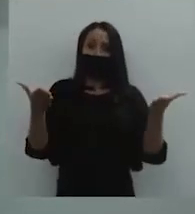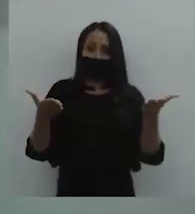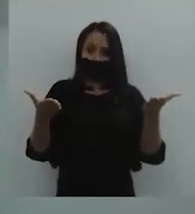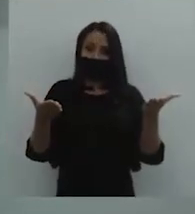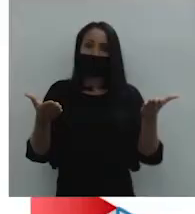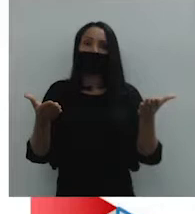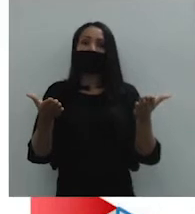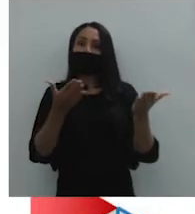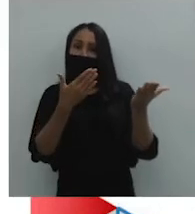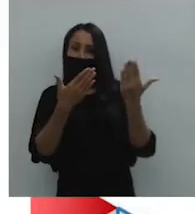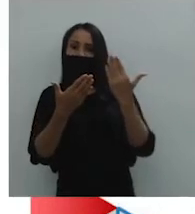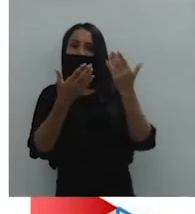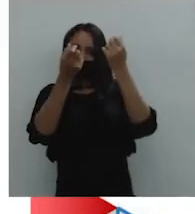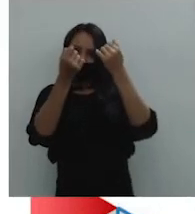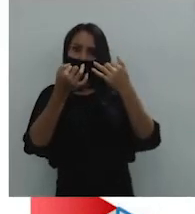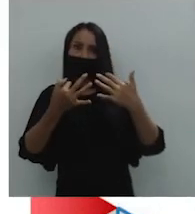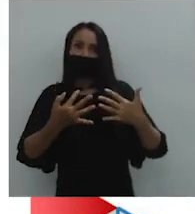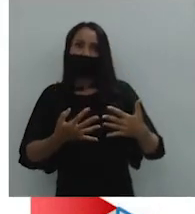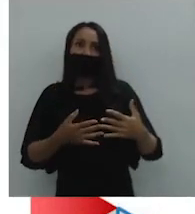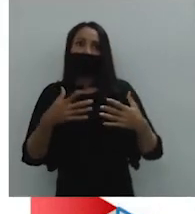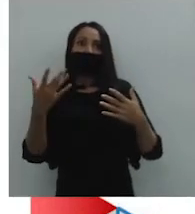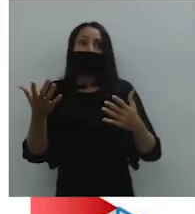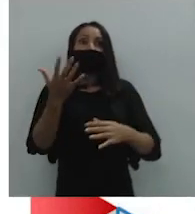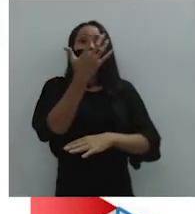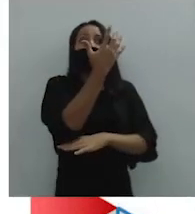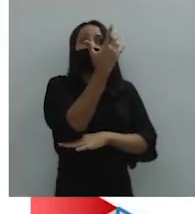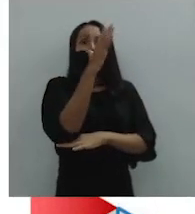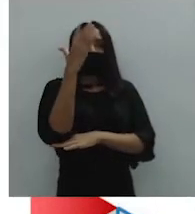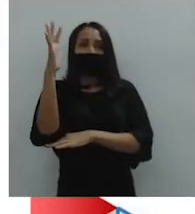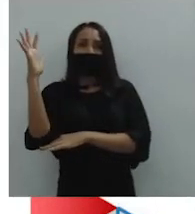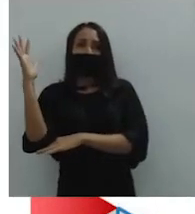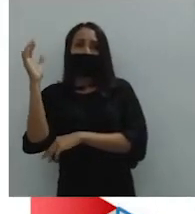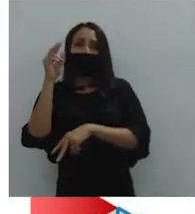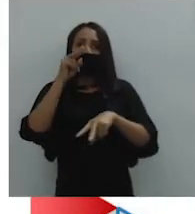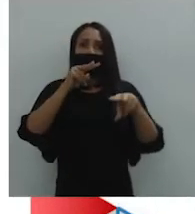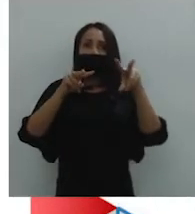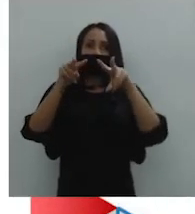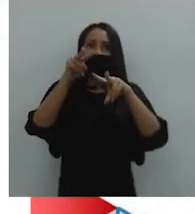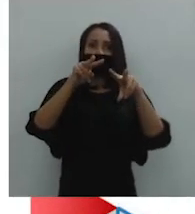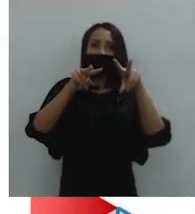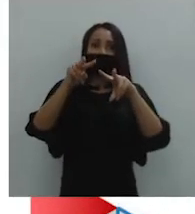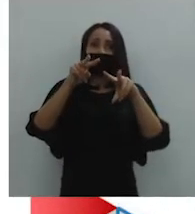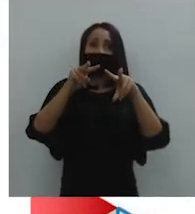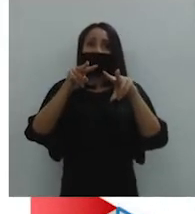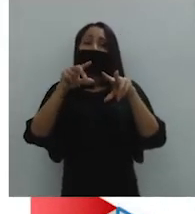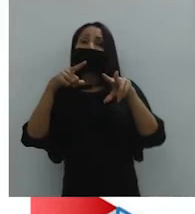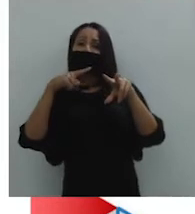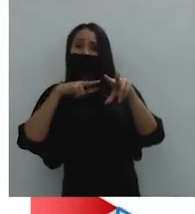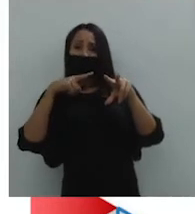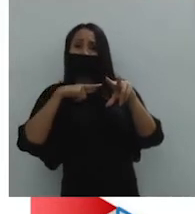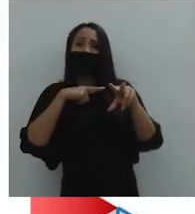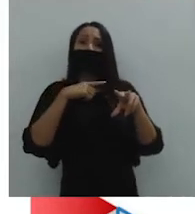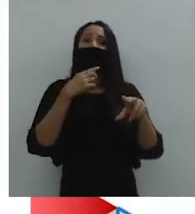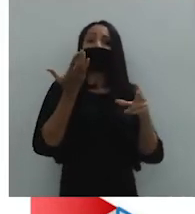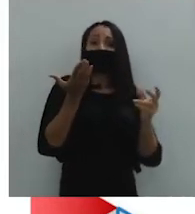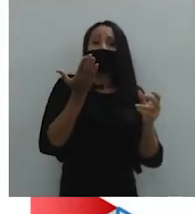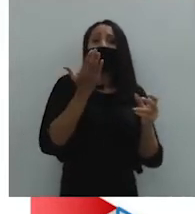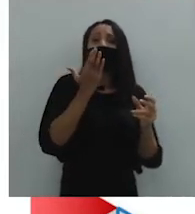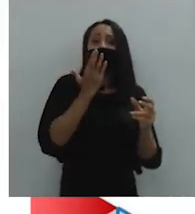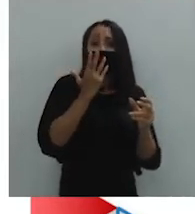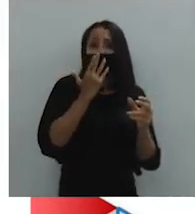debatemos até então, que as paisagens que enxergamos, elas são dotadas de